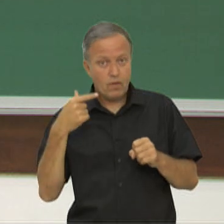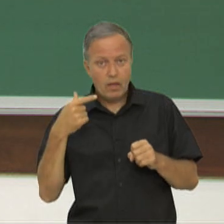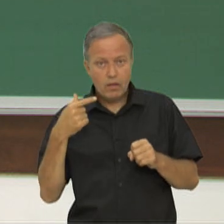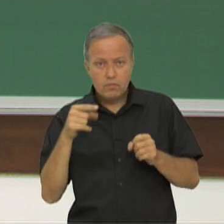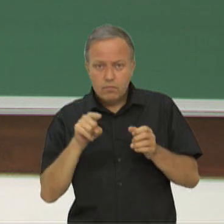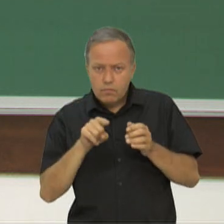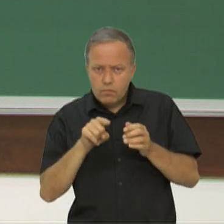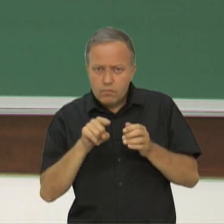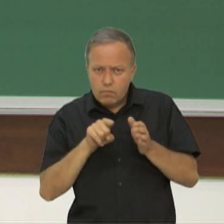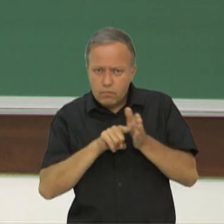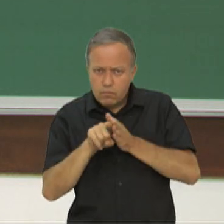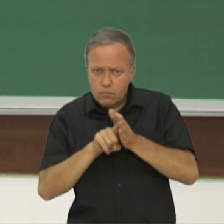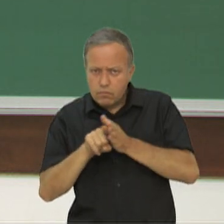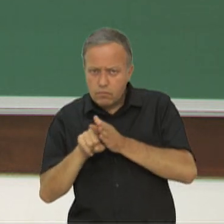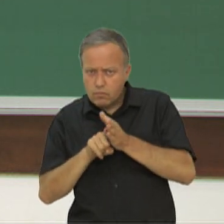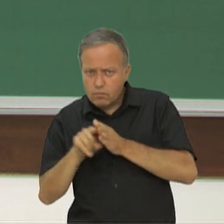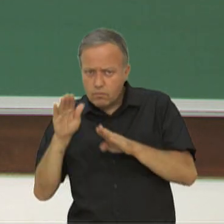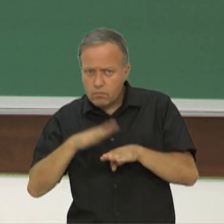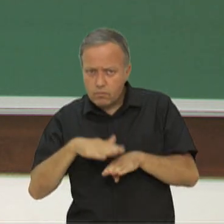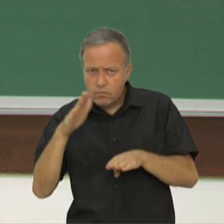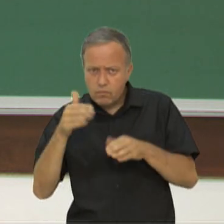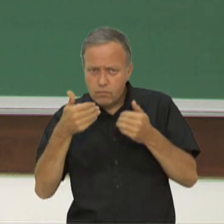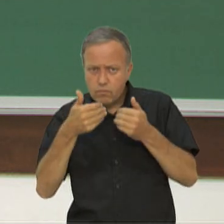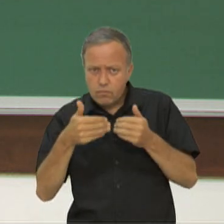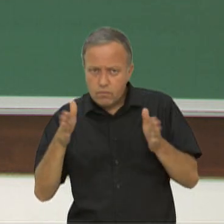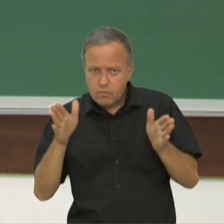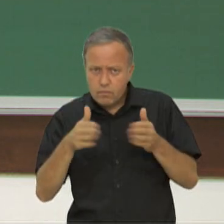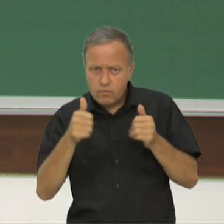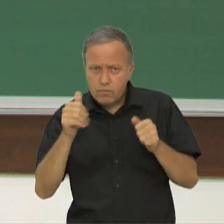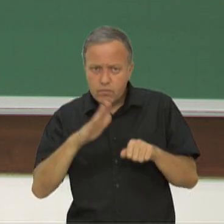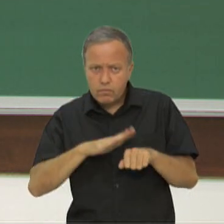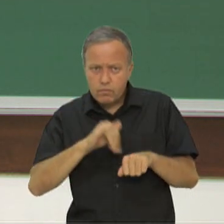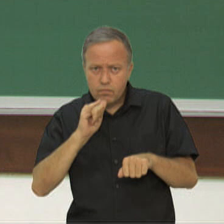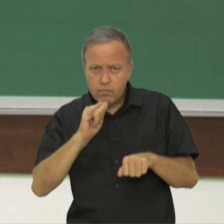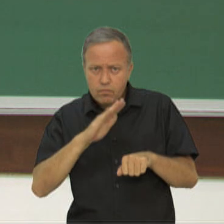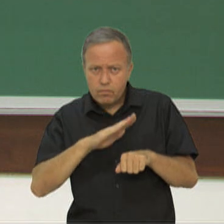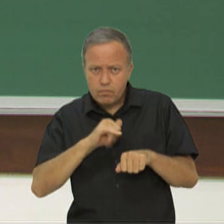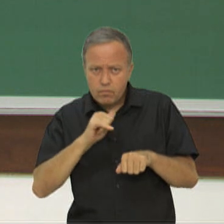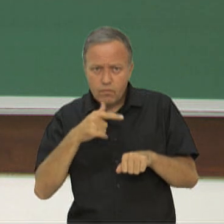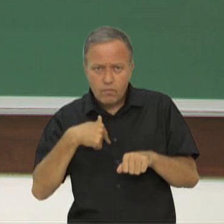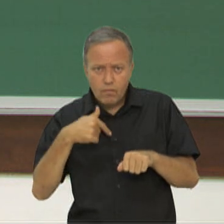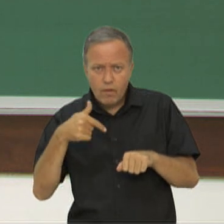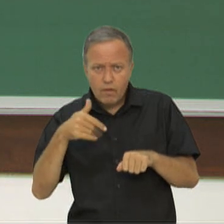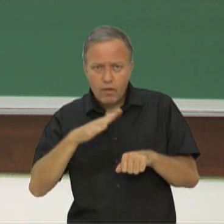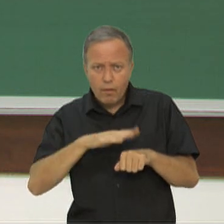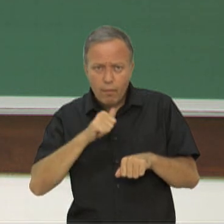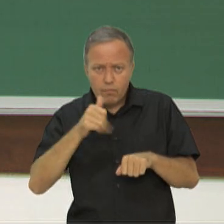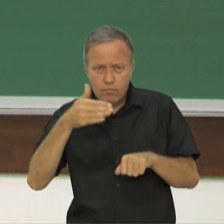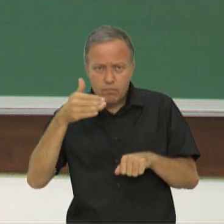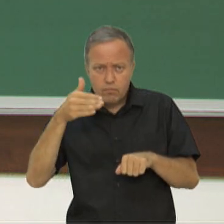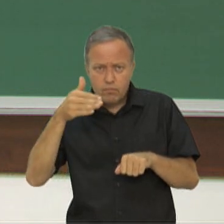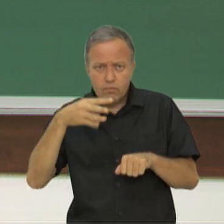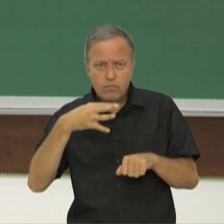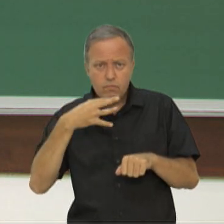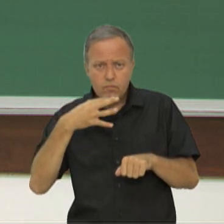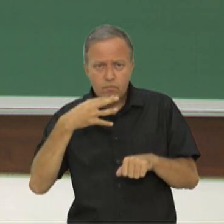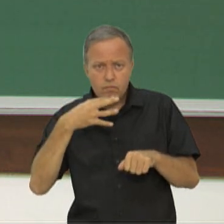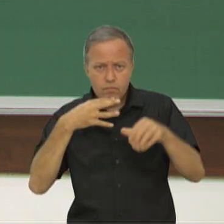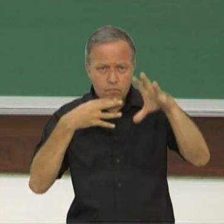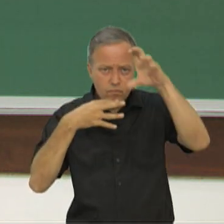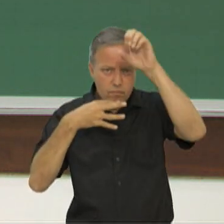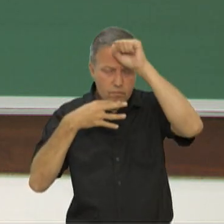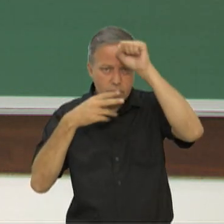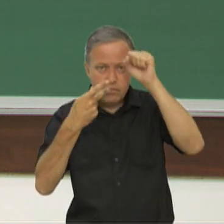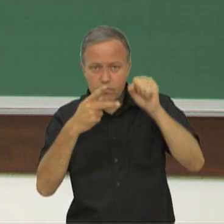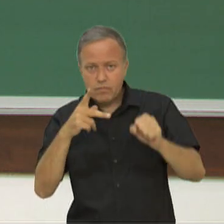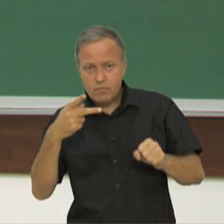ver mais coisas sobre o assunto é muito interessante. Traz mais conhecimento para você ainda, certo? Então,